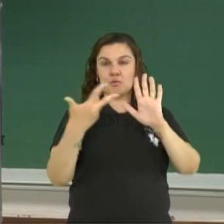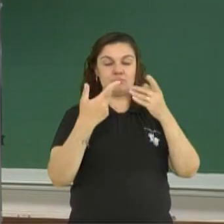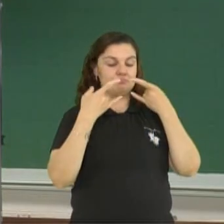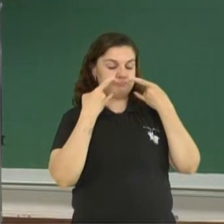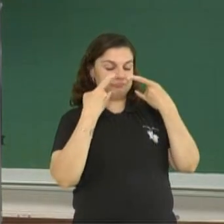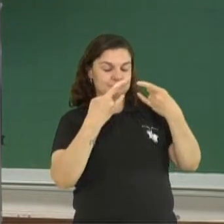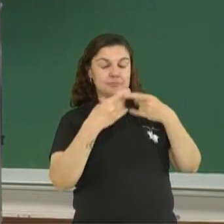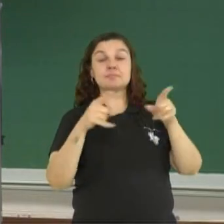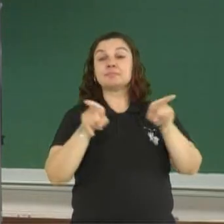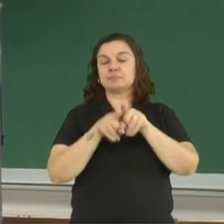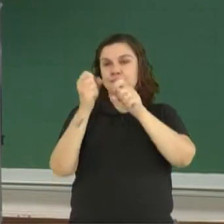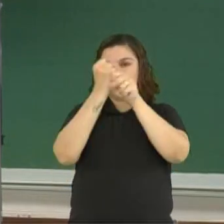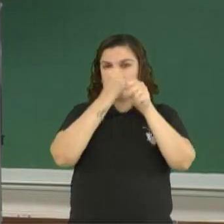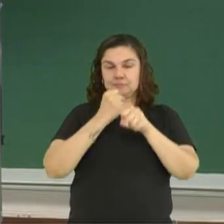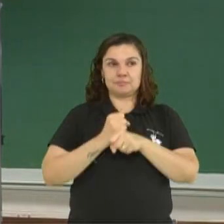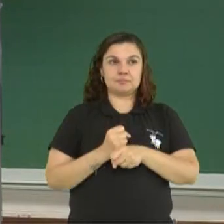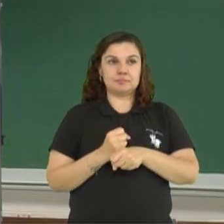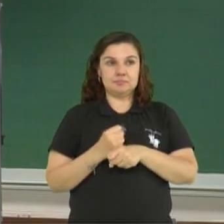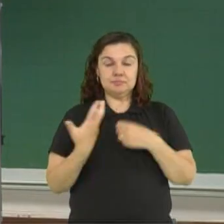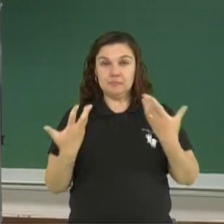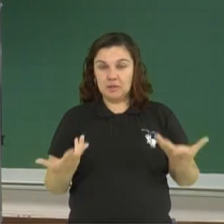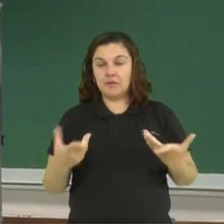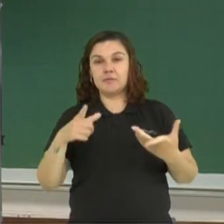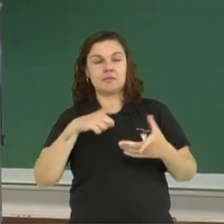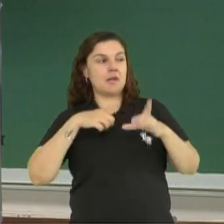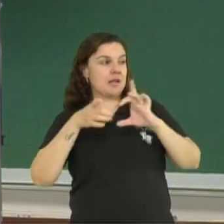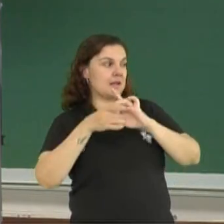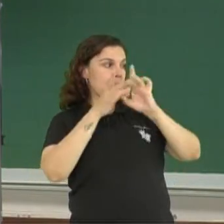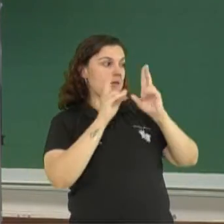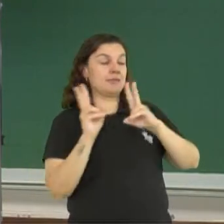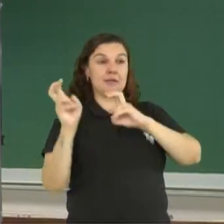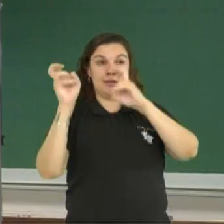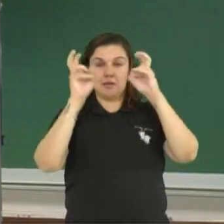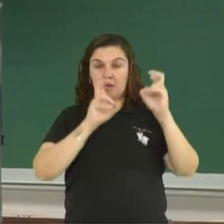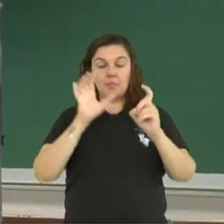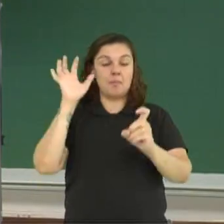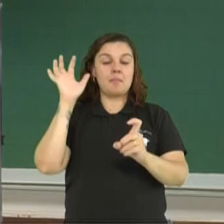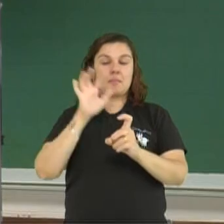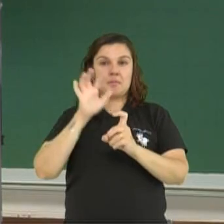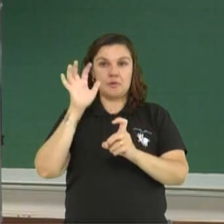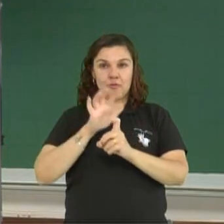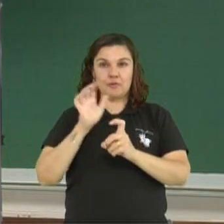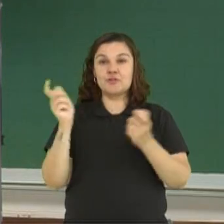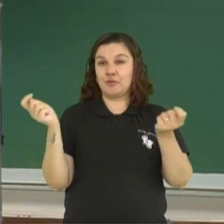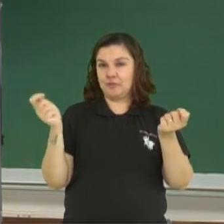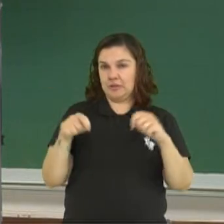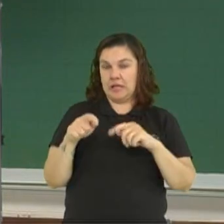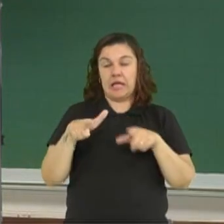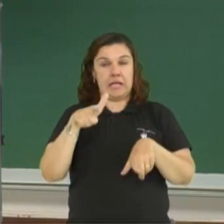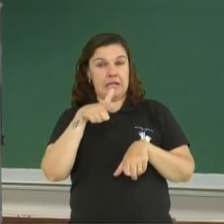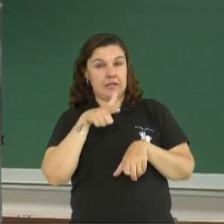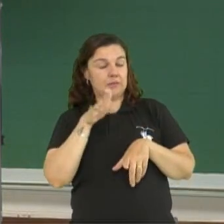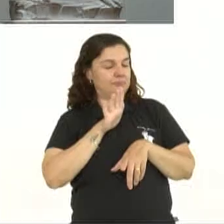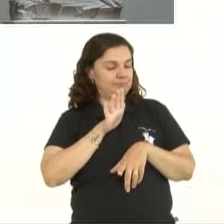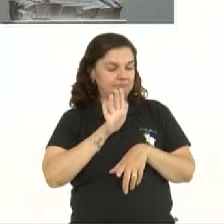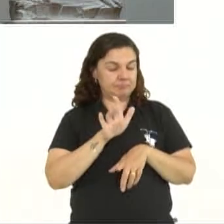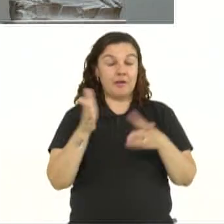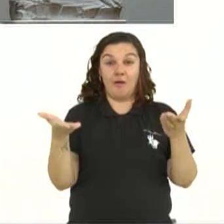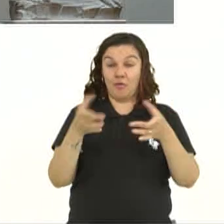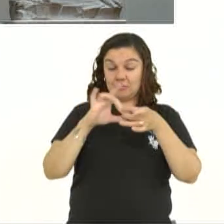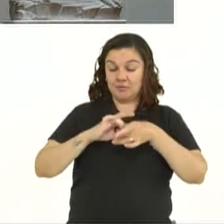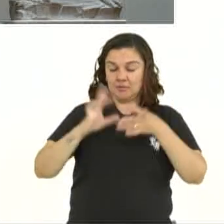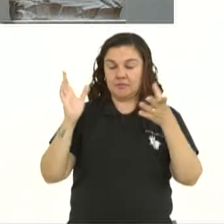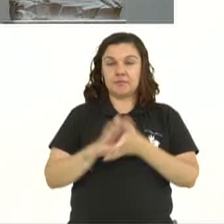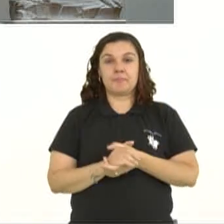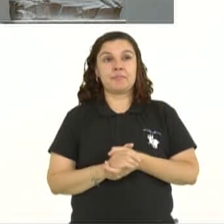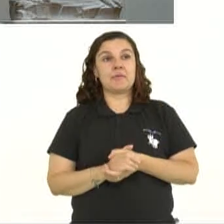na parte da arquitetura. E nós vemos que daí teve a liberdade dos temas, que na mitologia, que era uma coisa que era abominável e agora está tendo liberdade. E nós